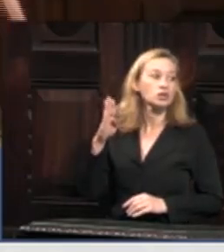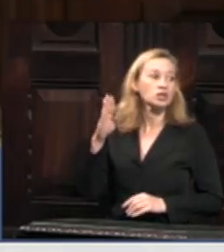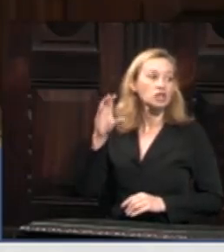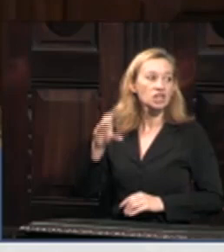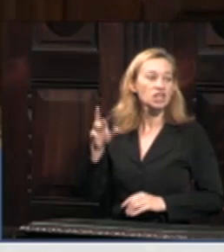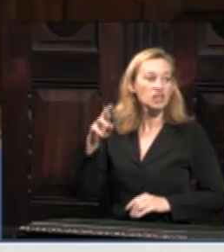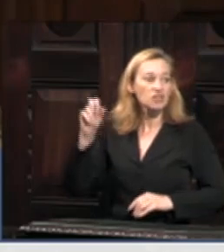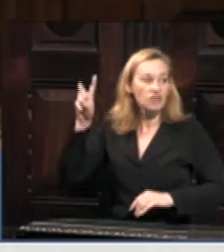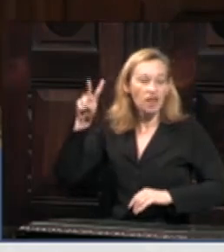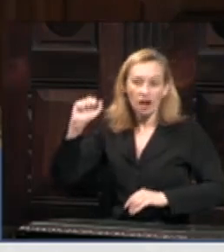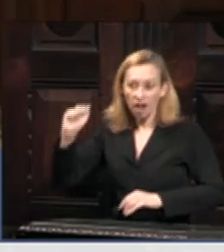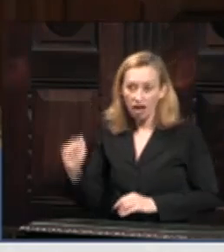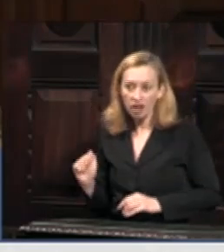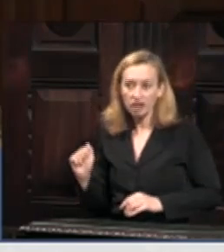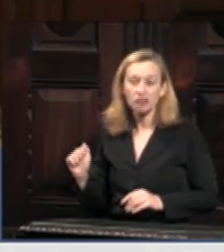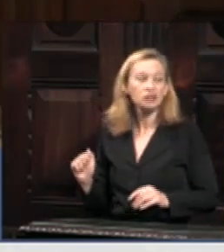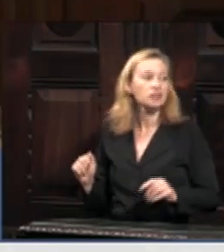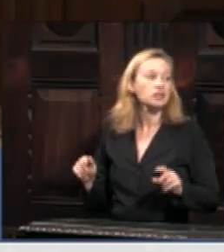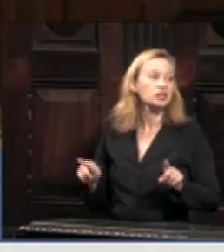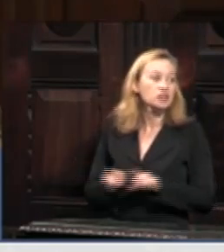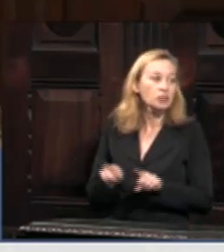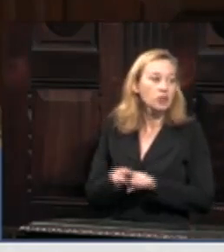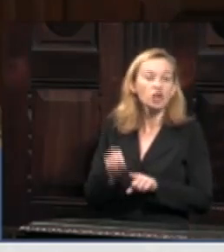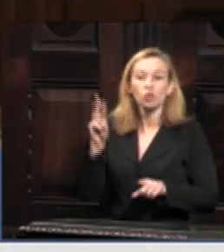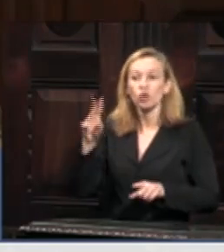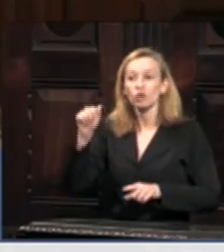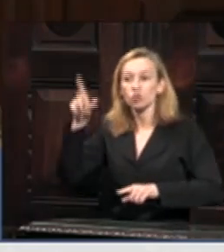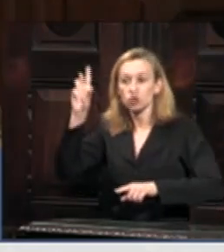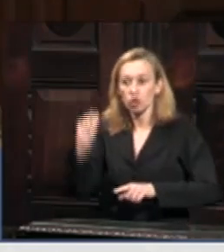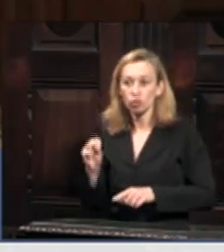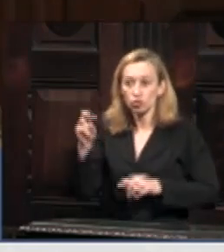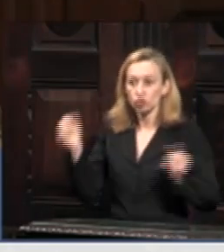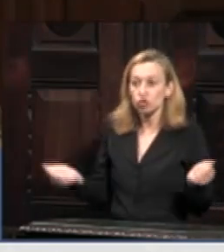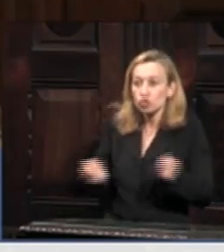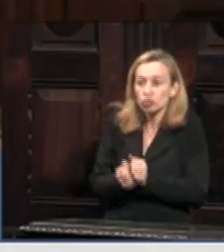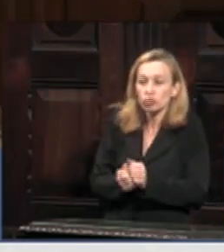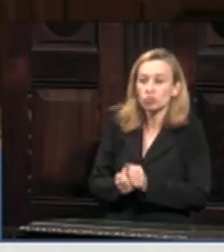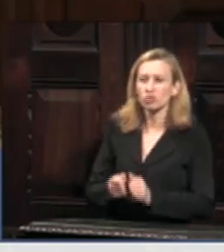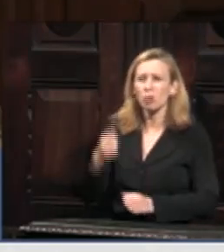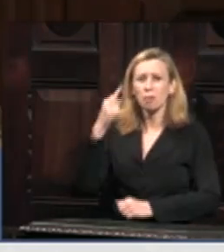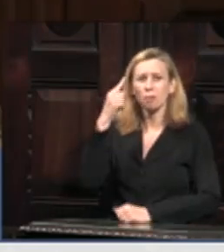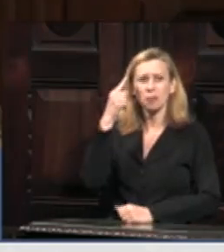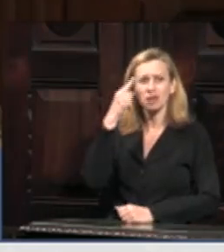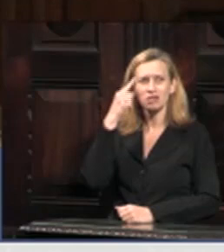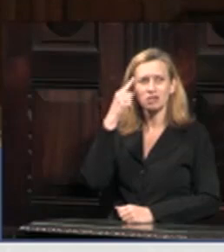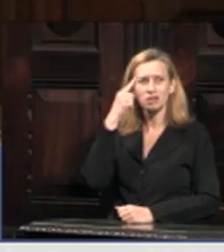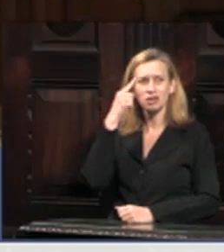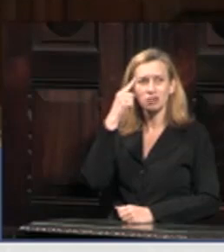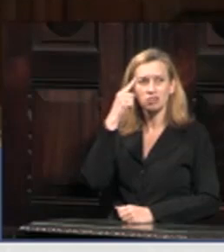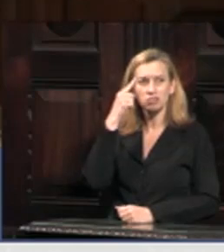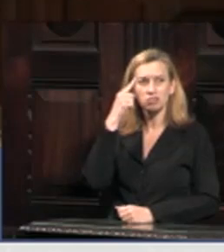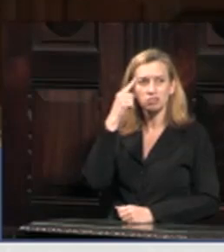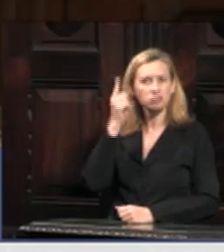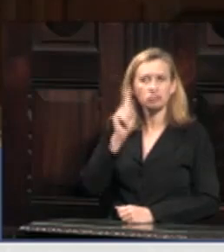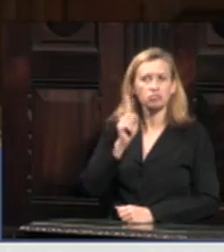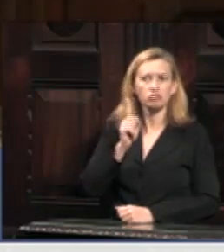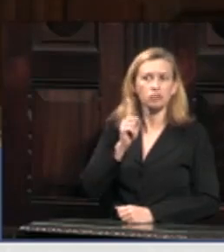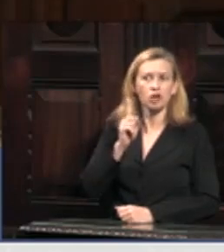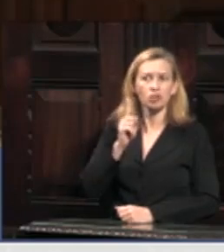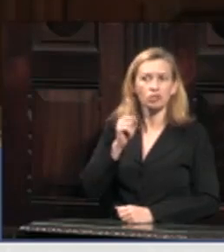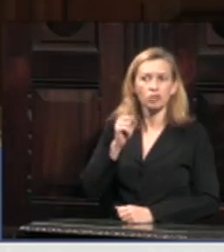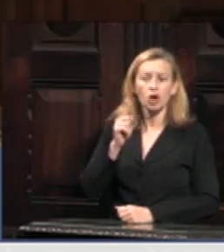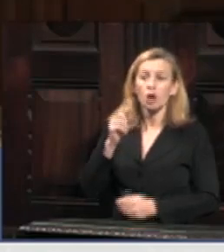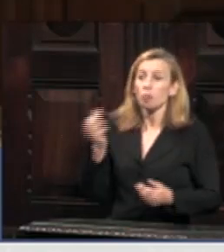e por Wilson Witzel no estado do Rio de Janeiro. Não pensei nisso nem nos meus maiores